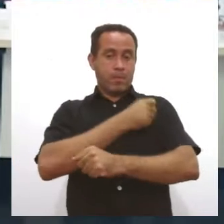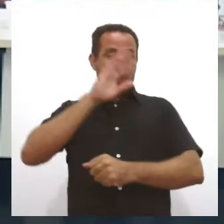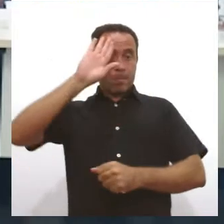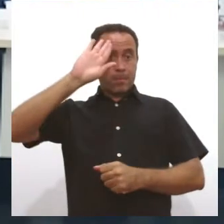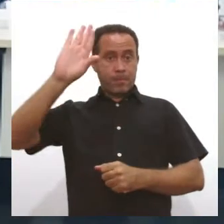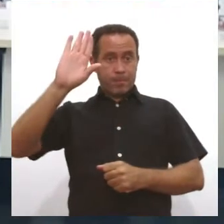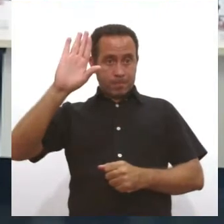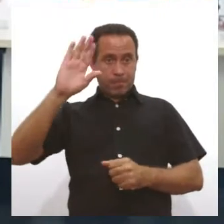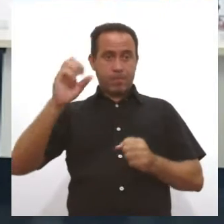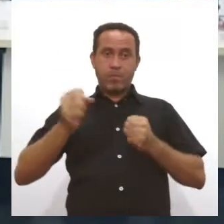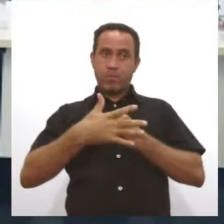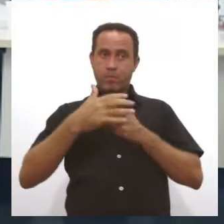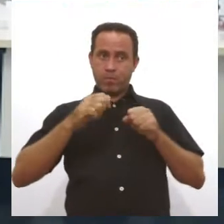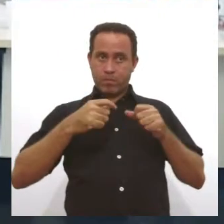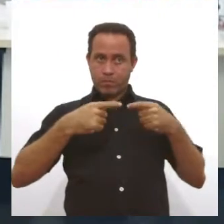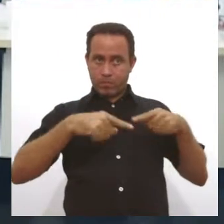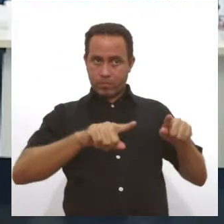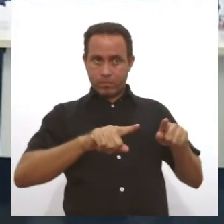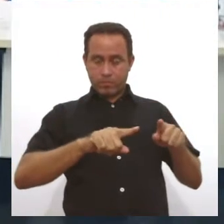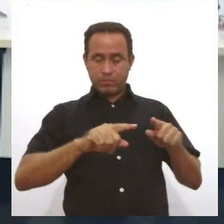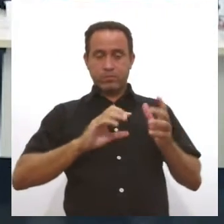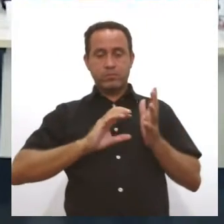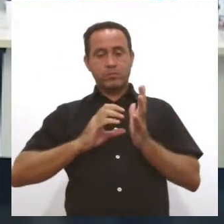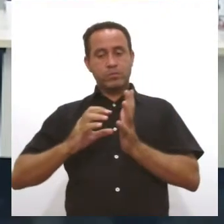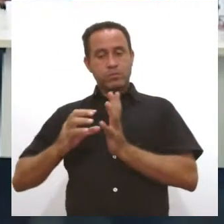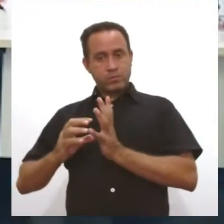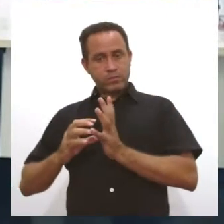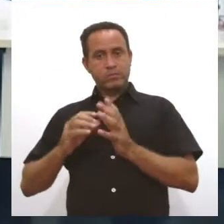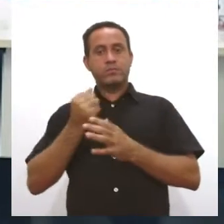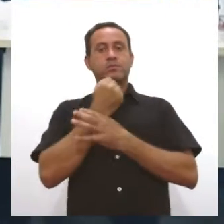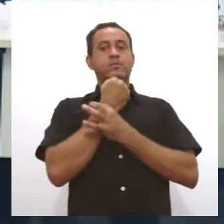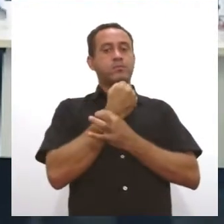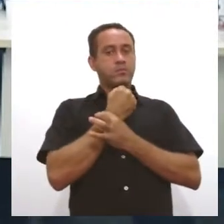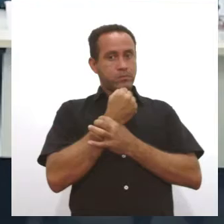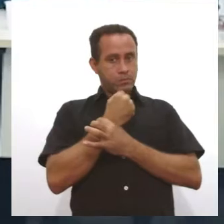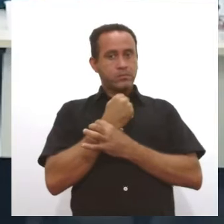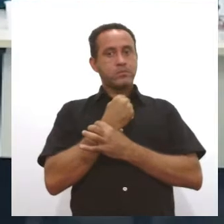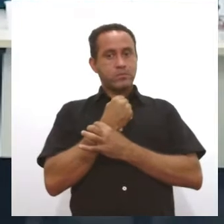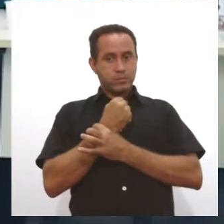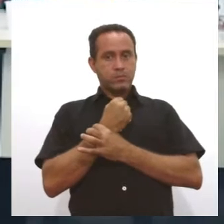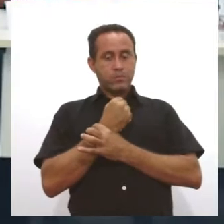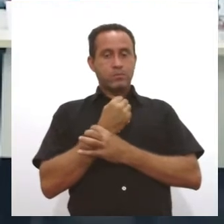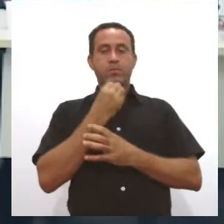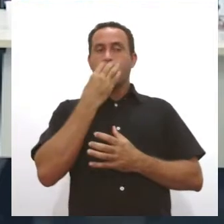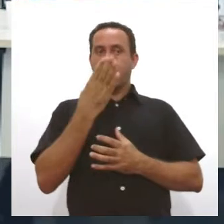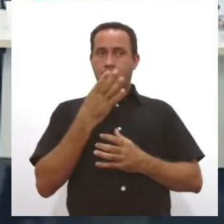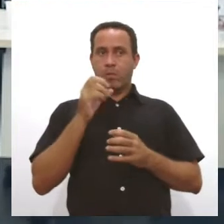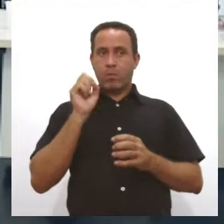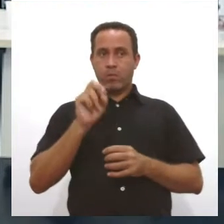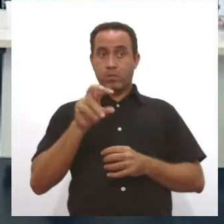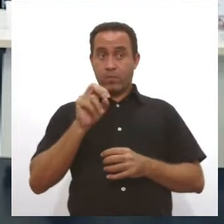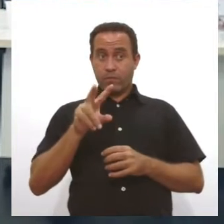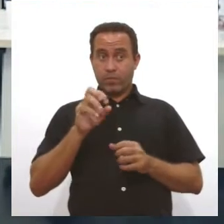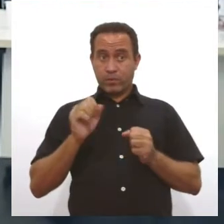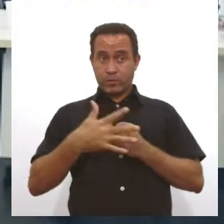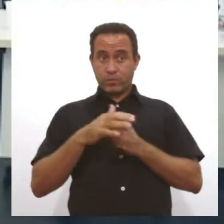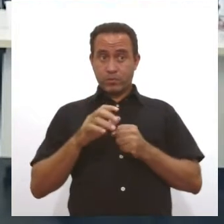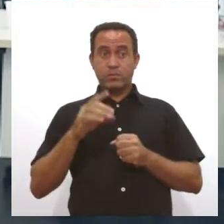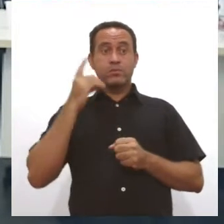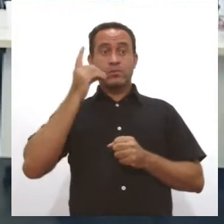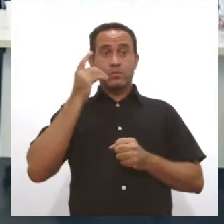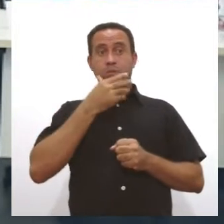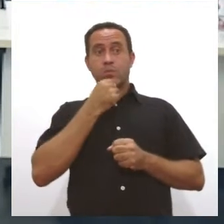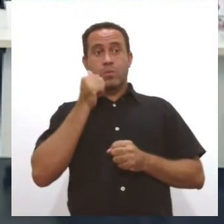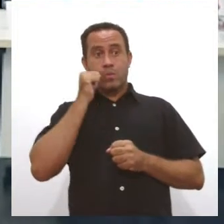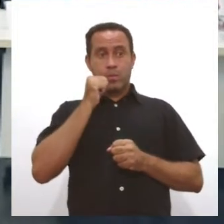contra a Covid-19. Os parlamentares enfatizaram a segurança das vacinas como um método eficaz contra o vírus. Deputados e deputadas também